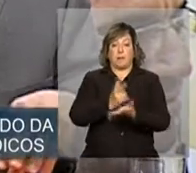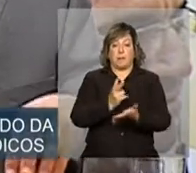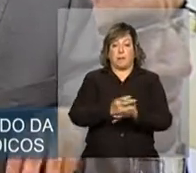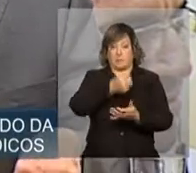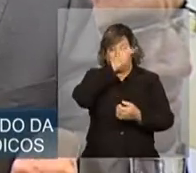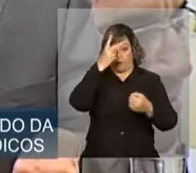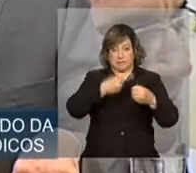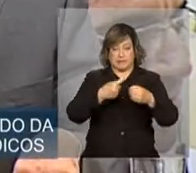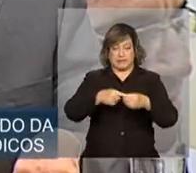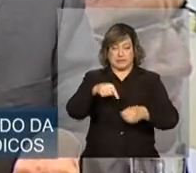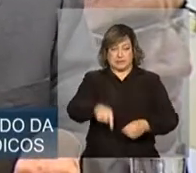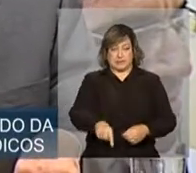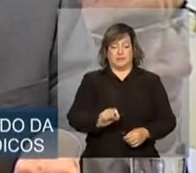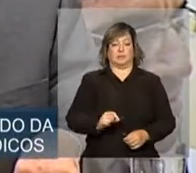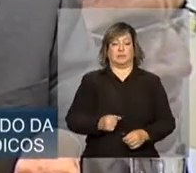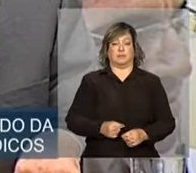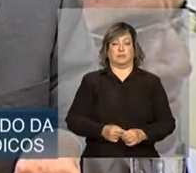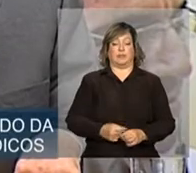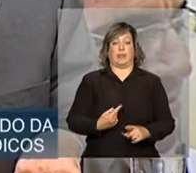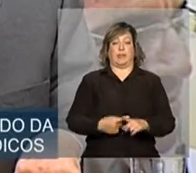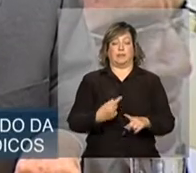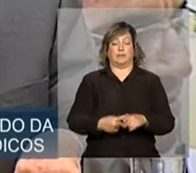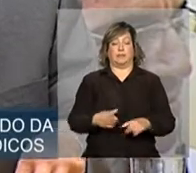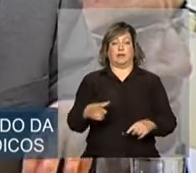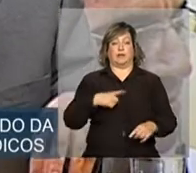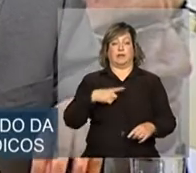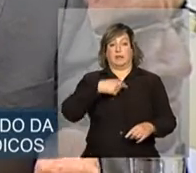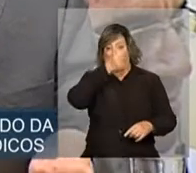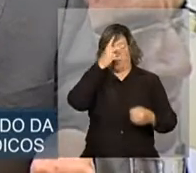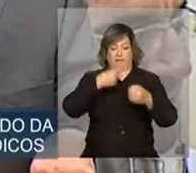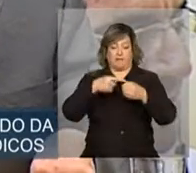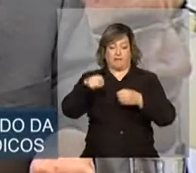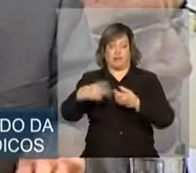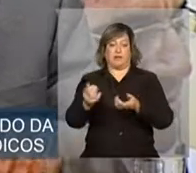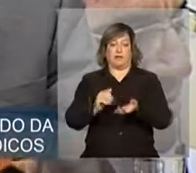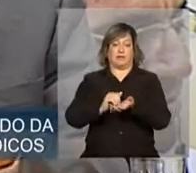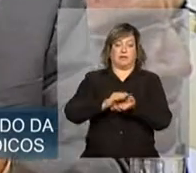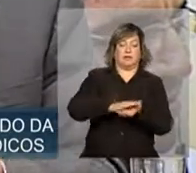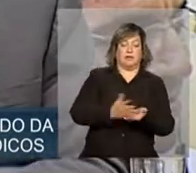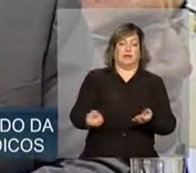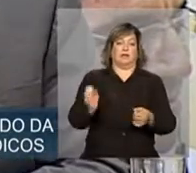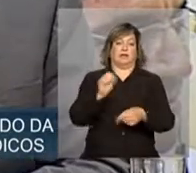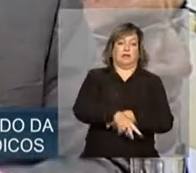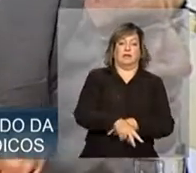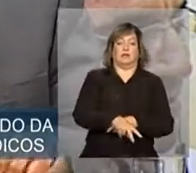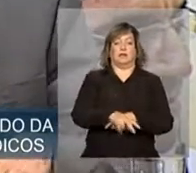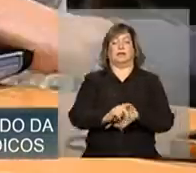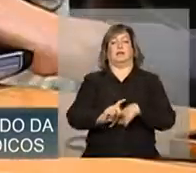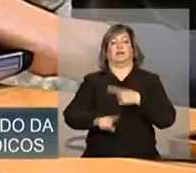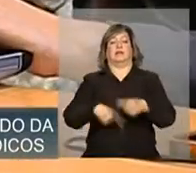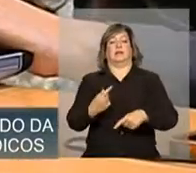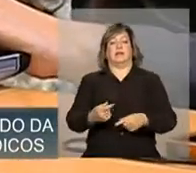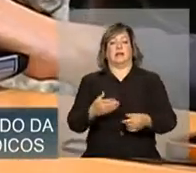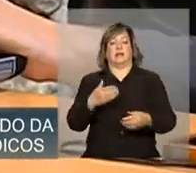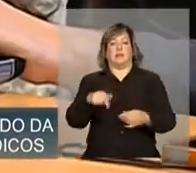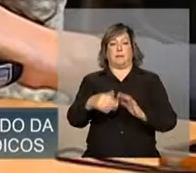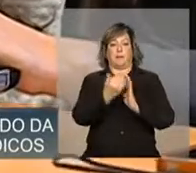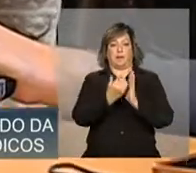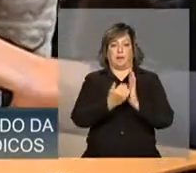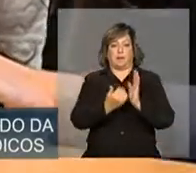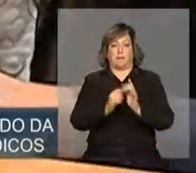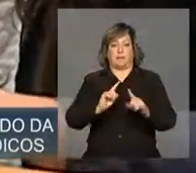município que é ser demitido do vínculo com a prefeitura ao sair do veículo com a prefeitura e entrar para o programa Mais Médicos